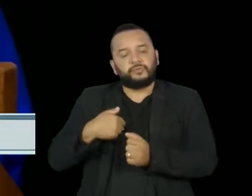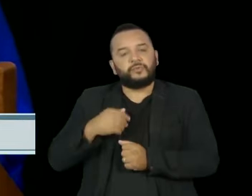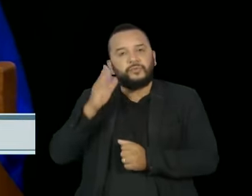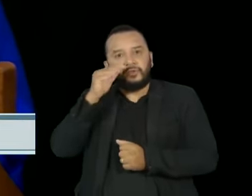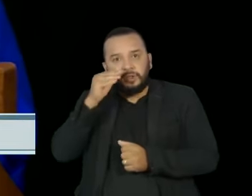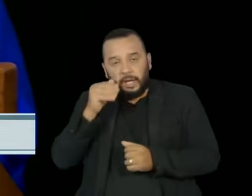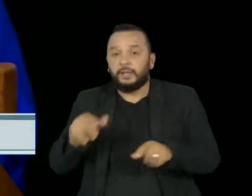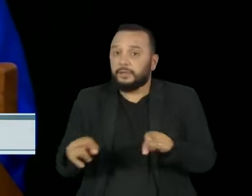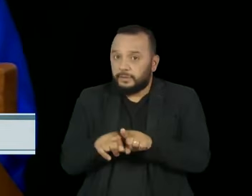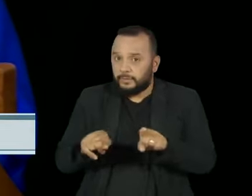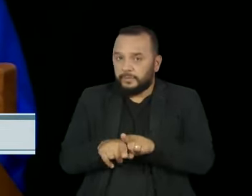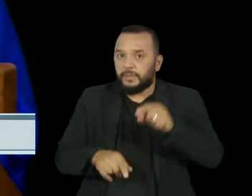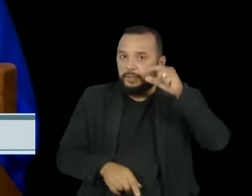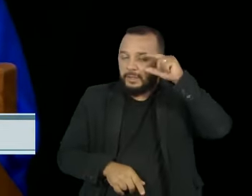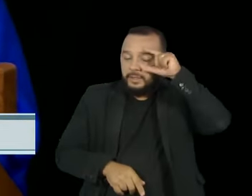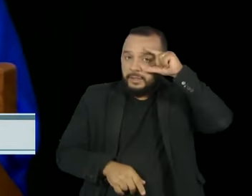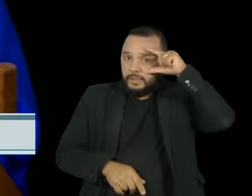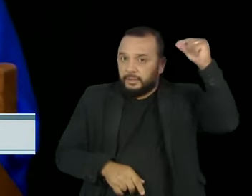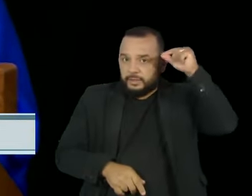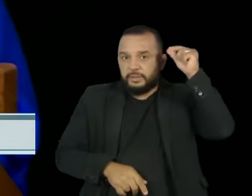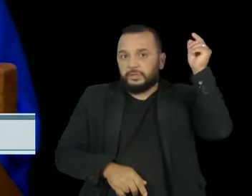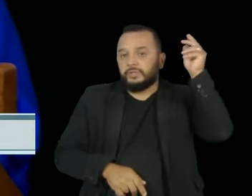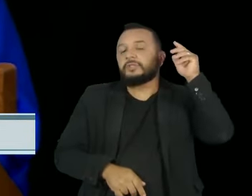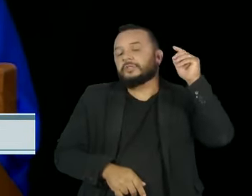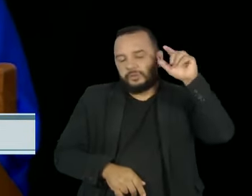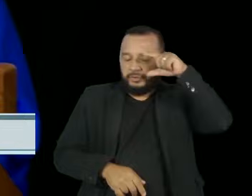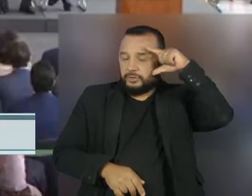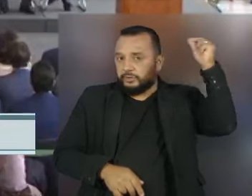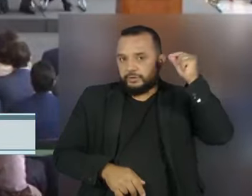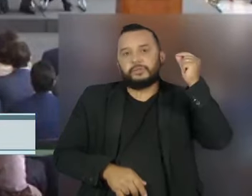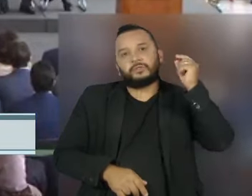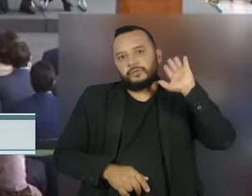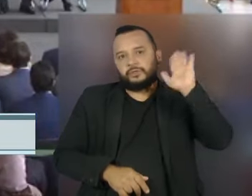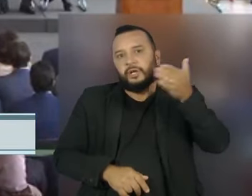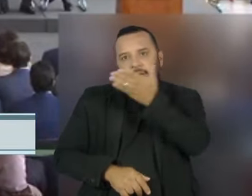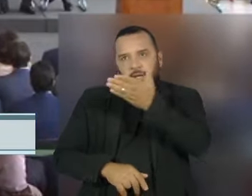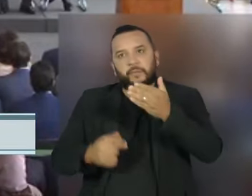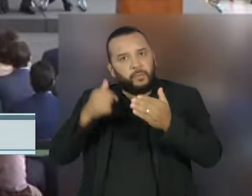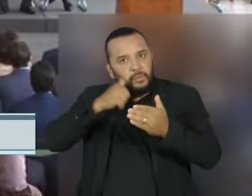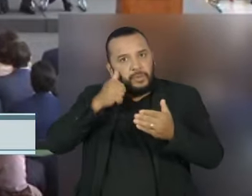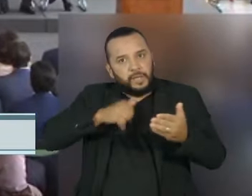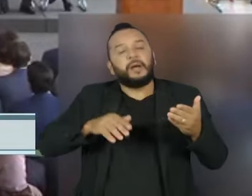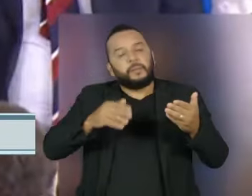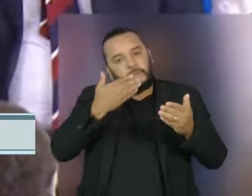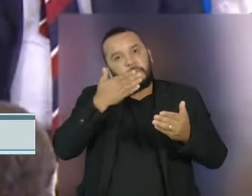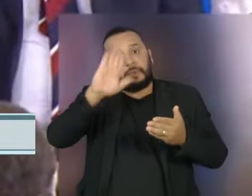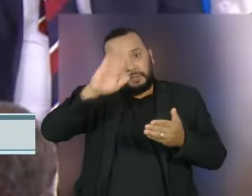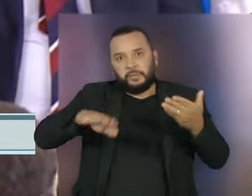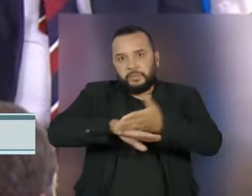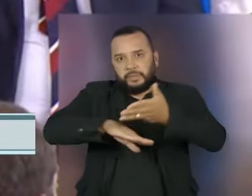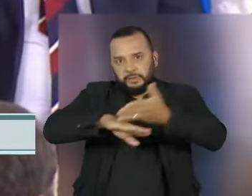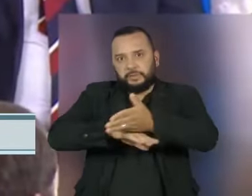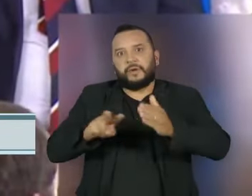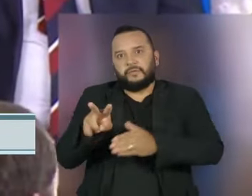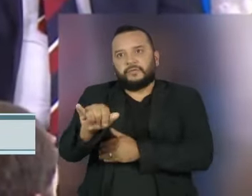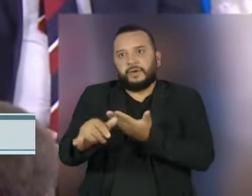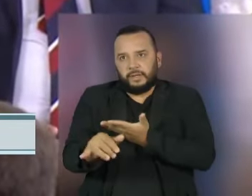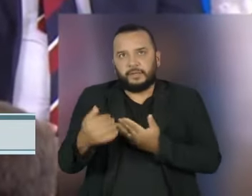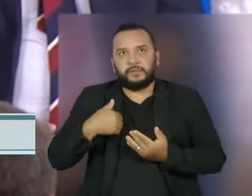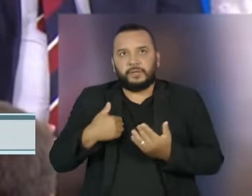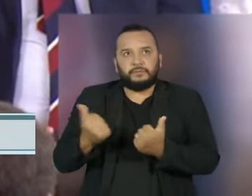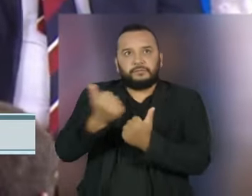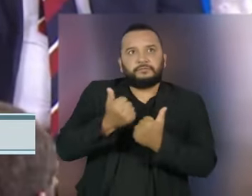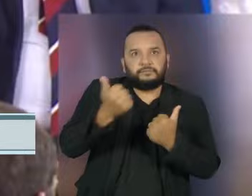dama janja de que as mulheres terão participação ampliada a transmissão do cargo no palácio da Justiça deve ser feita às